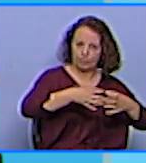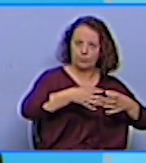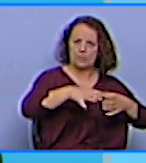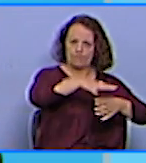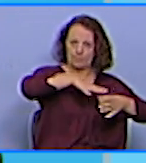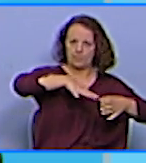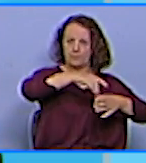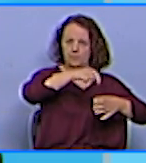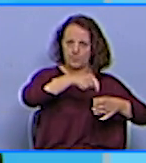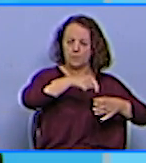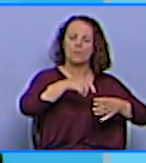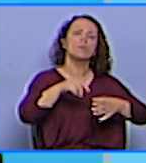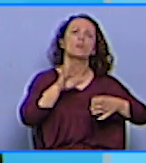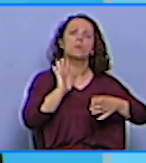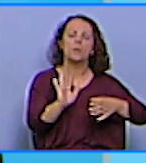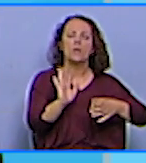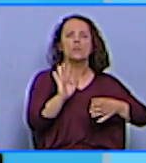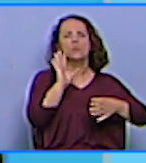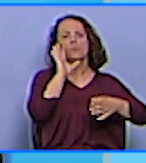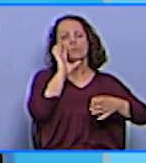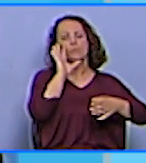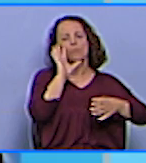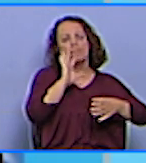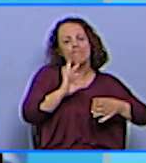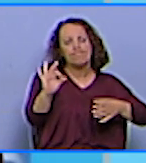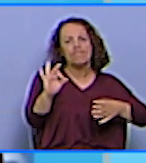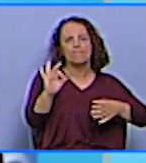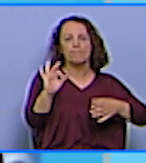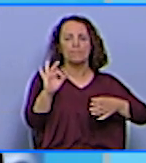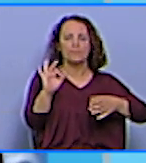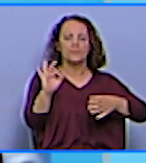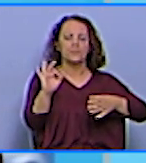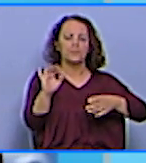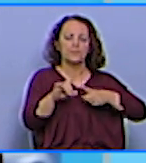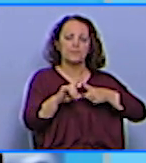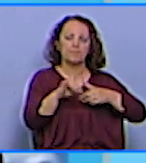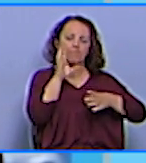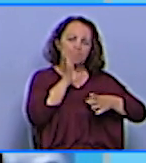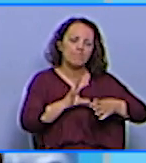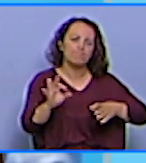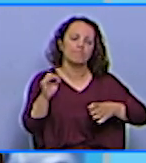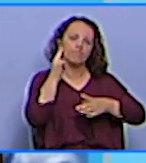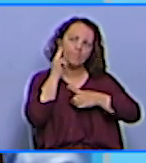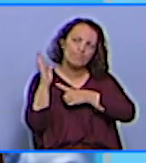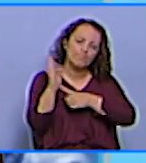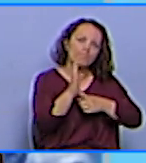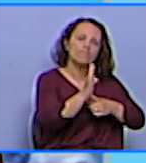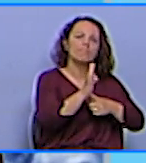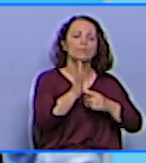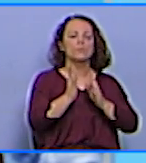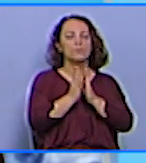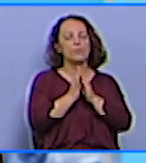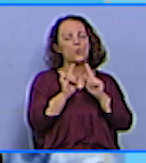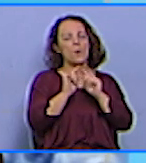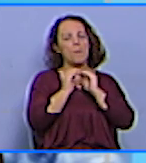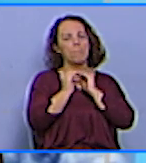mas que procuram ser esta imagem também na liturgia da serenidade,